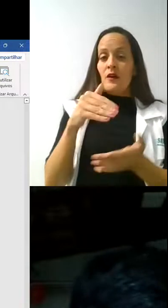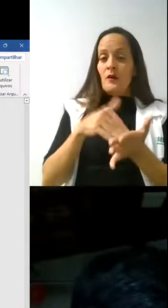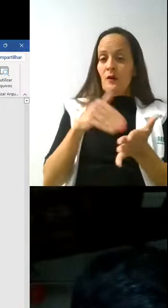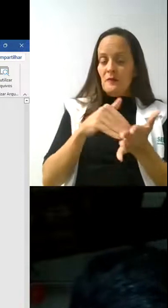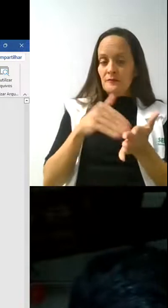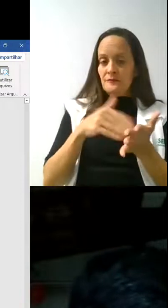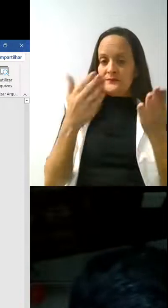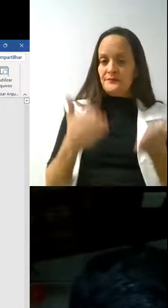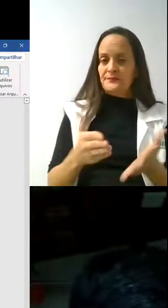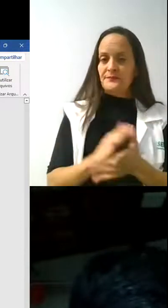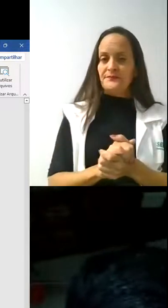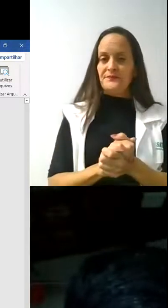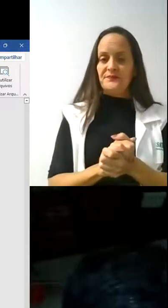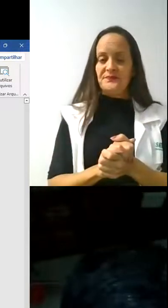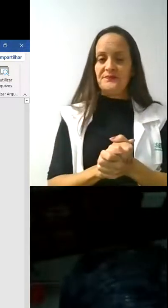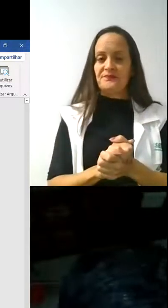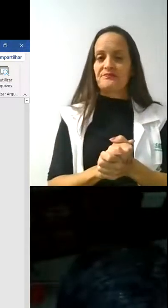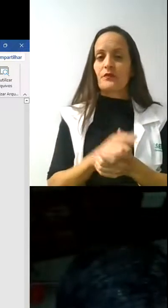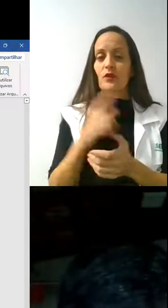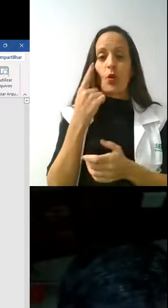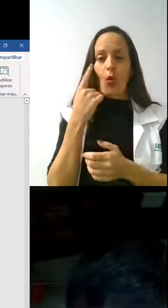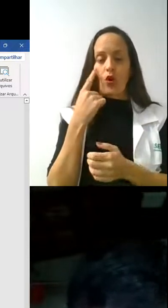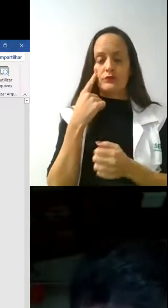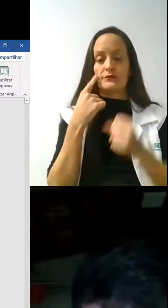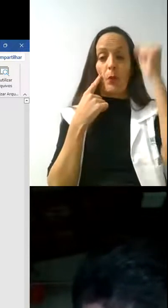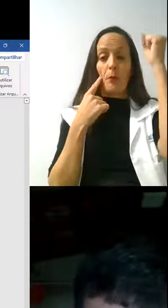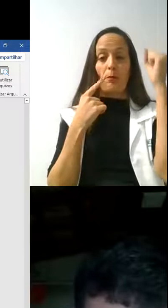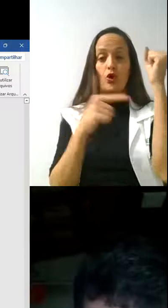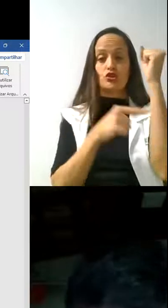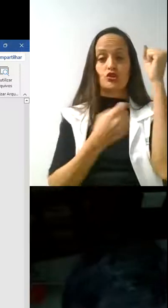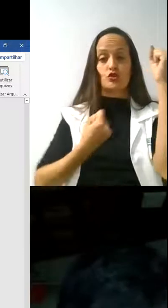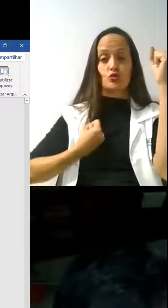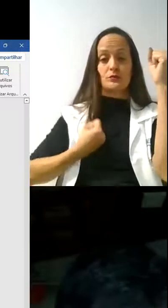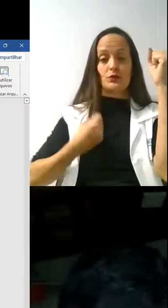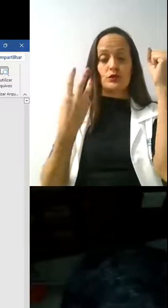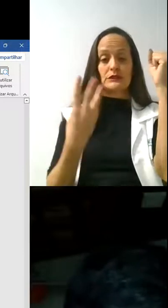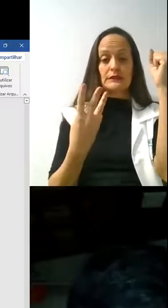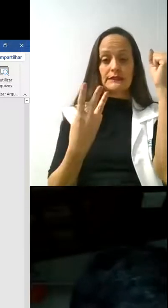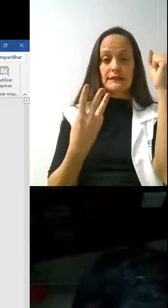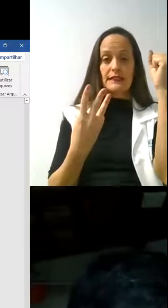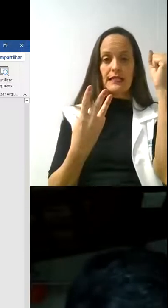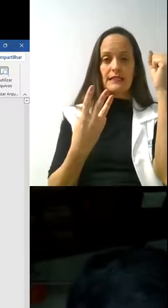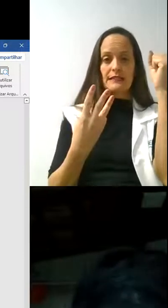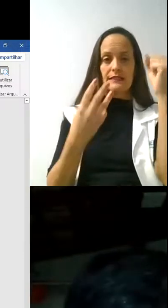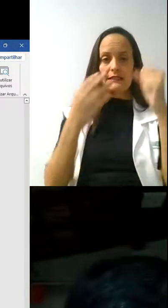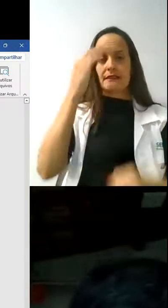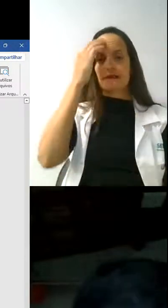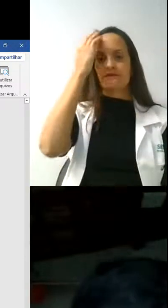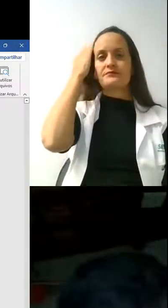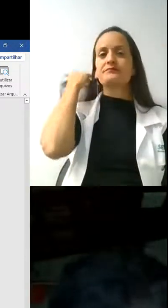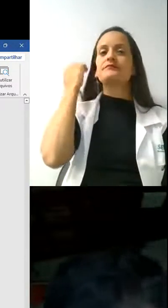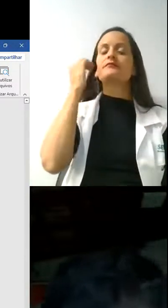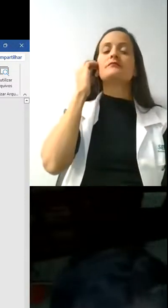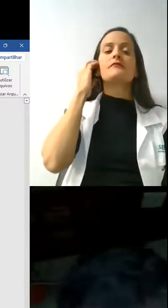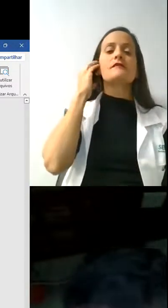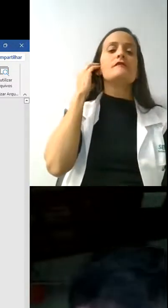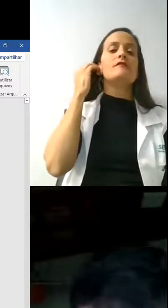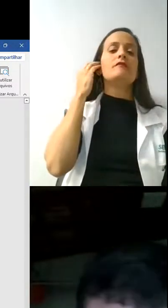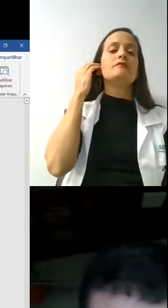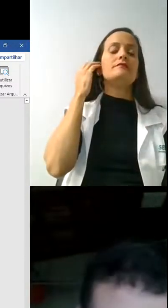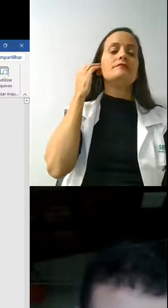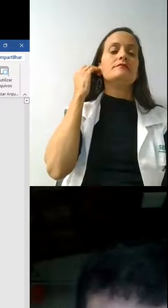coisa, a gente tem o quê? Poste número 3. Deixa eu ver se nesse desenho aqui tem ele. Pode ser que seja esse poste número 3. Deixa eu